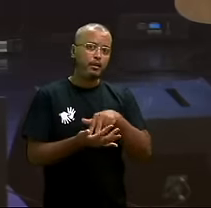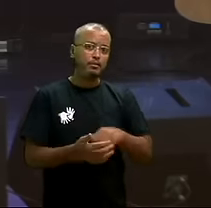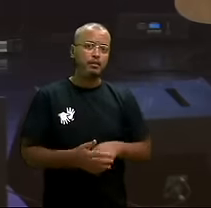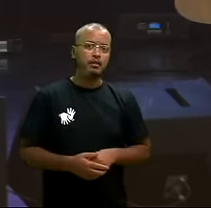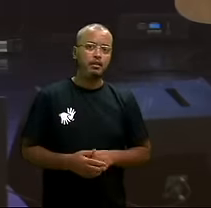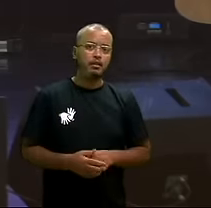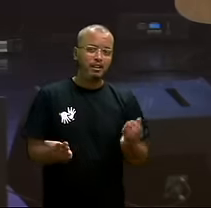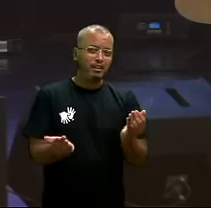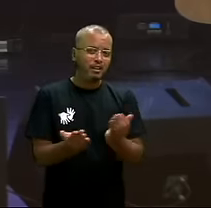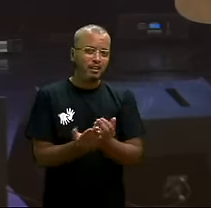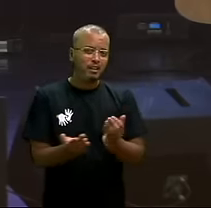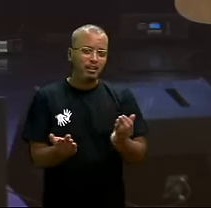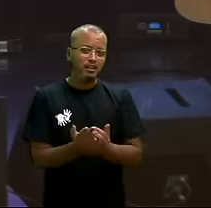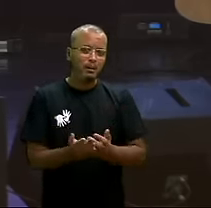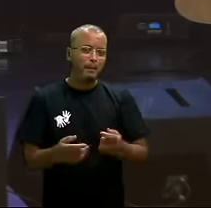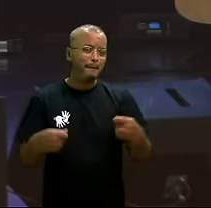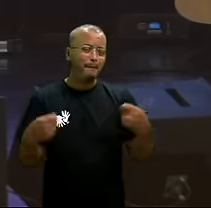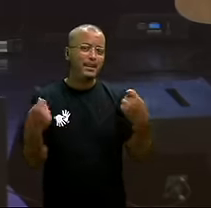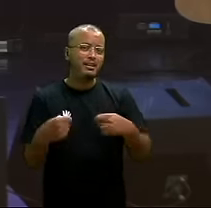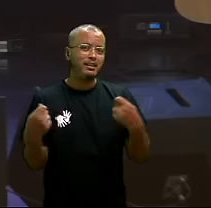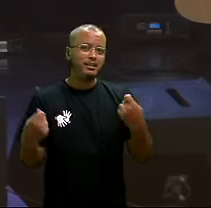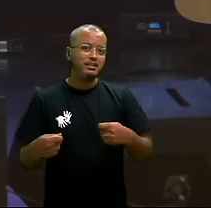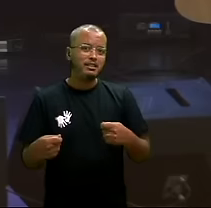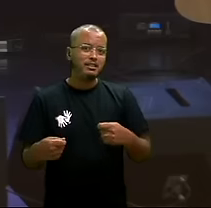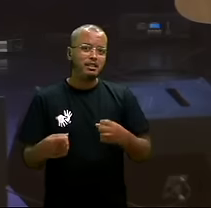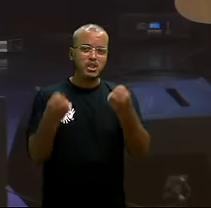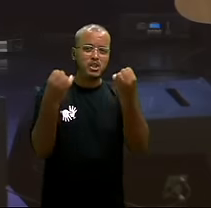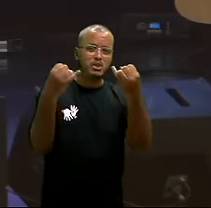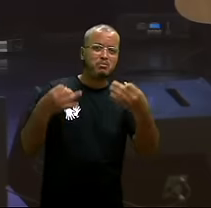defender, crente precisa se posicionar.